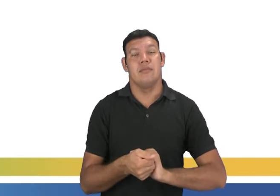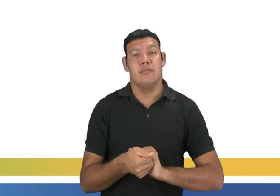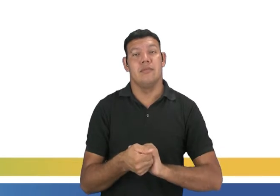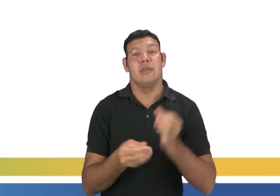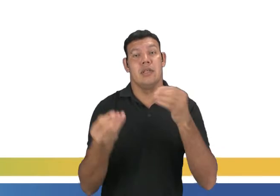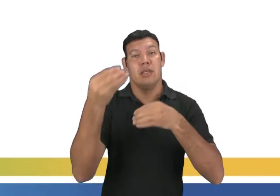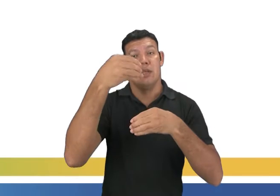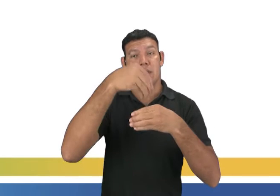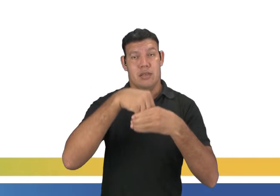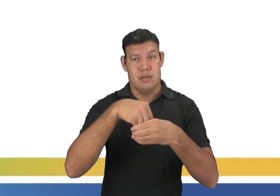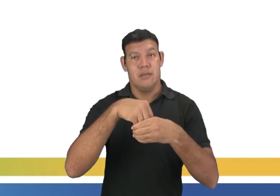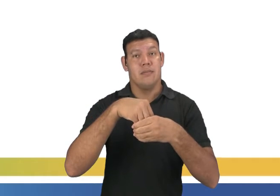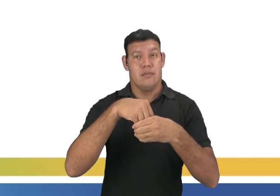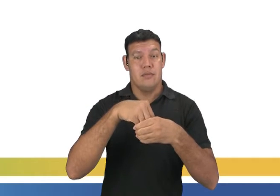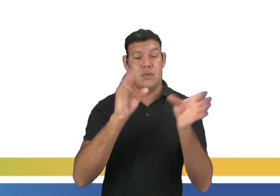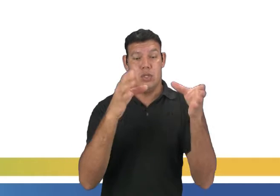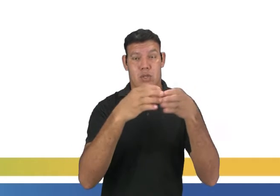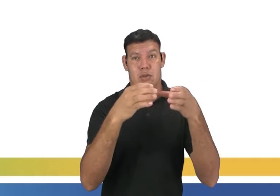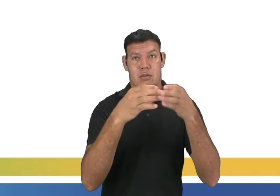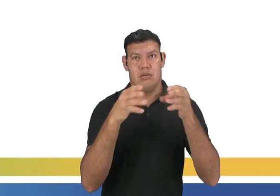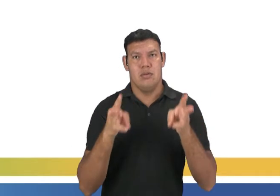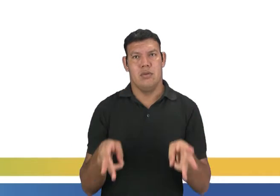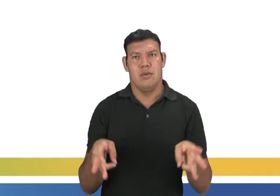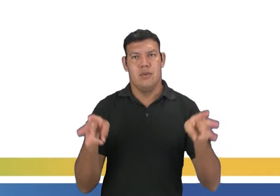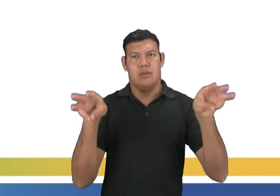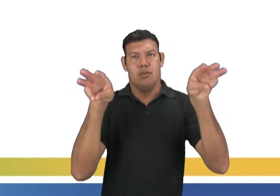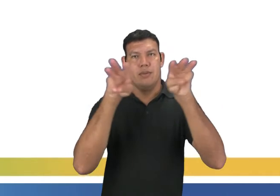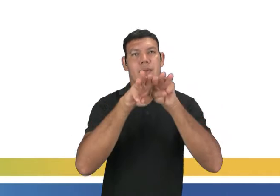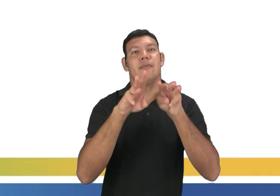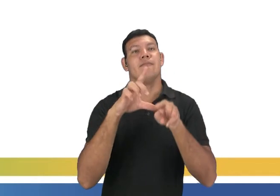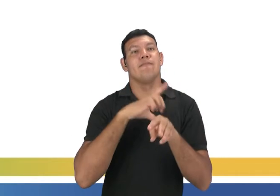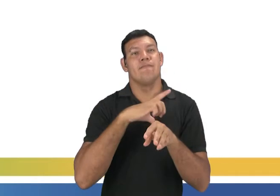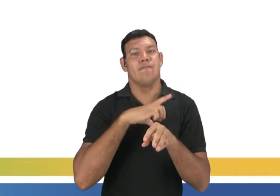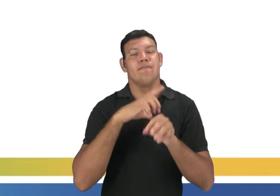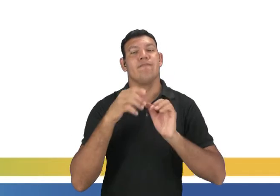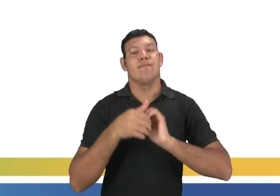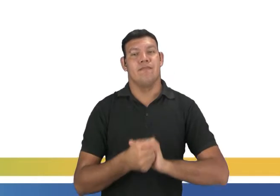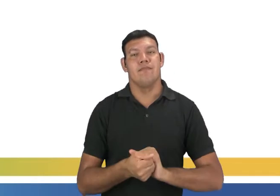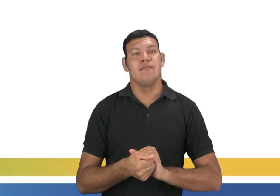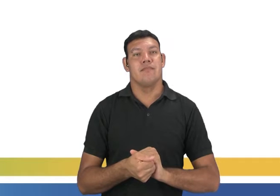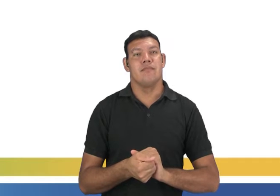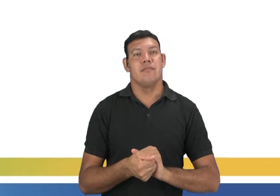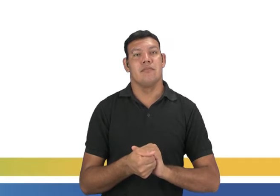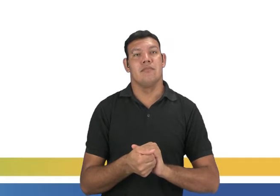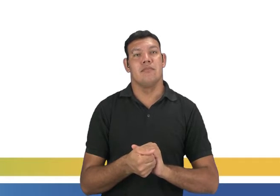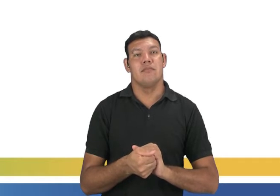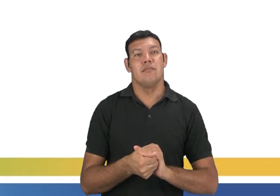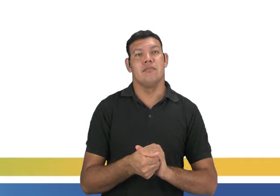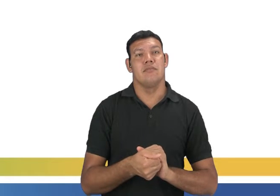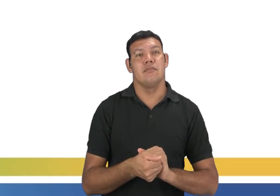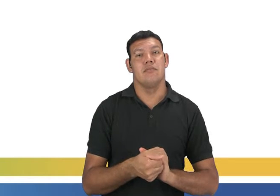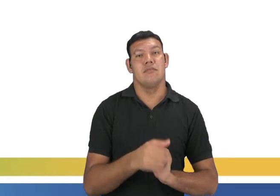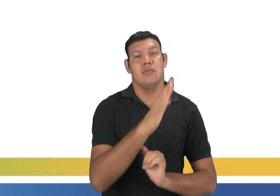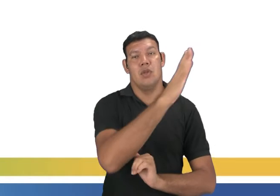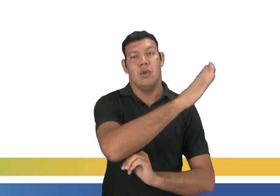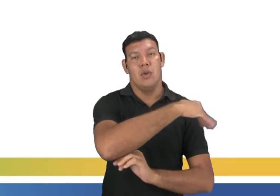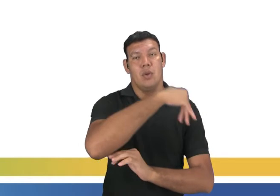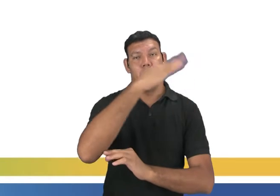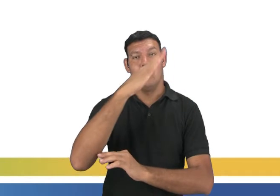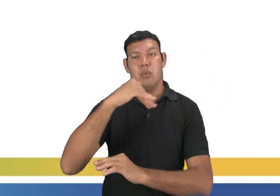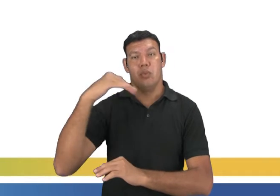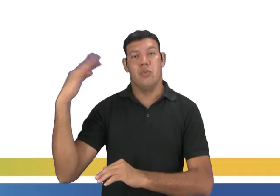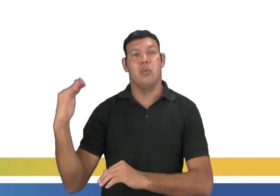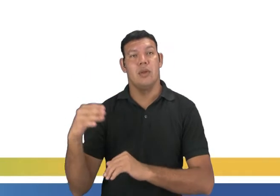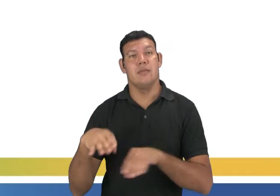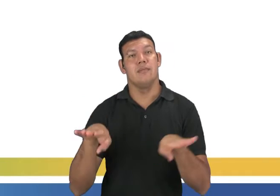das ondas mecânicas, há uma outra classificação, que é as ondas longitudinais e as